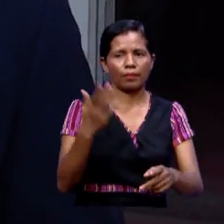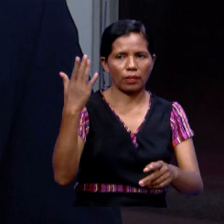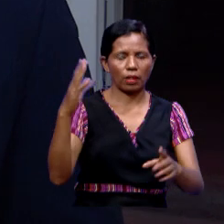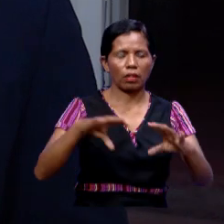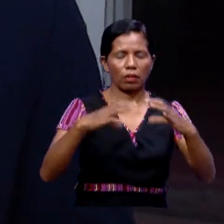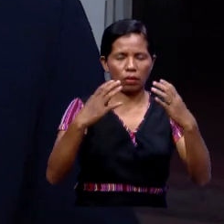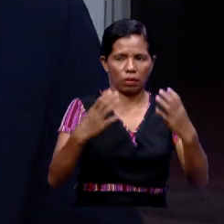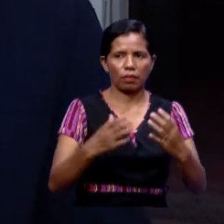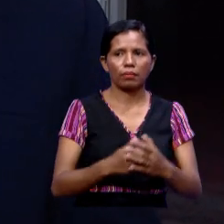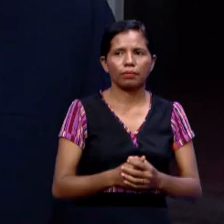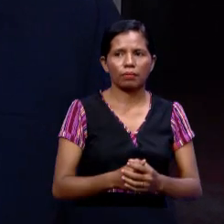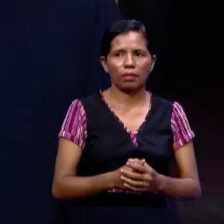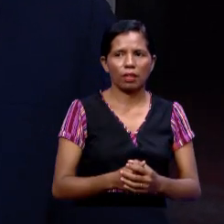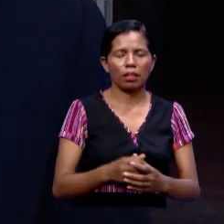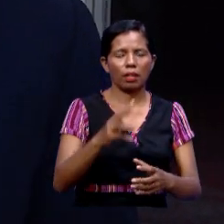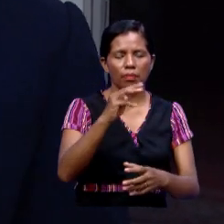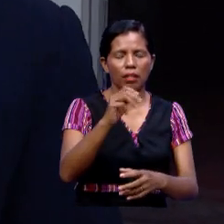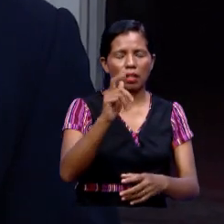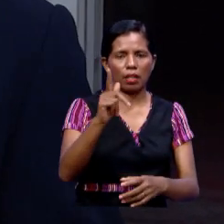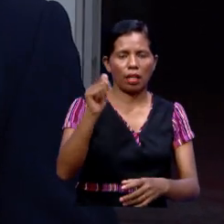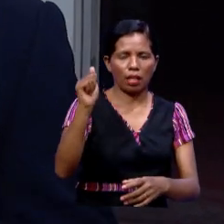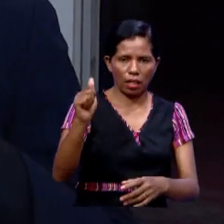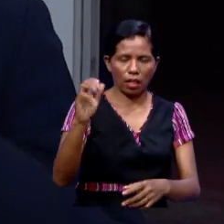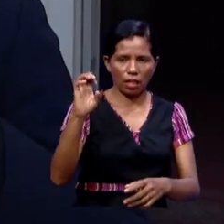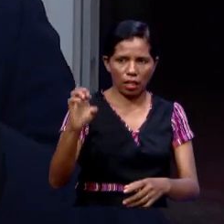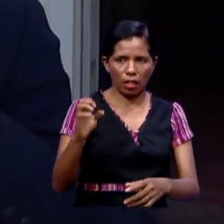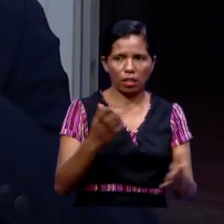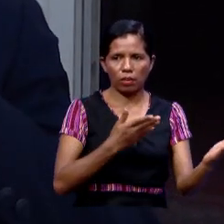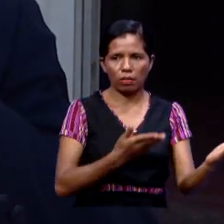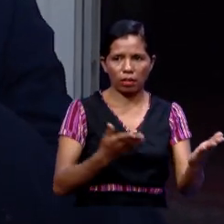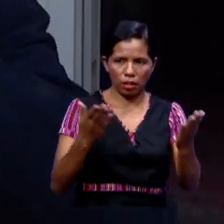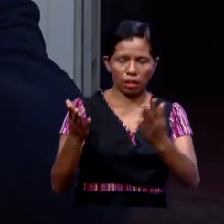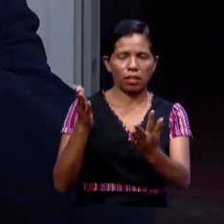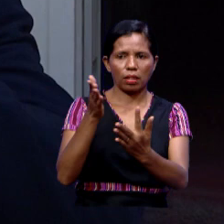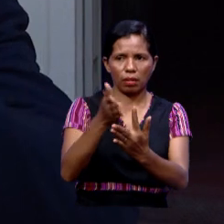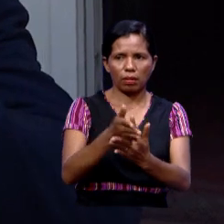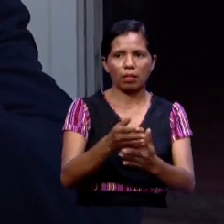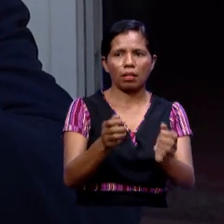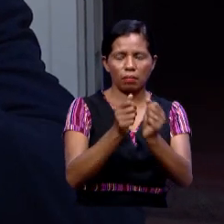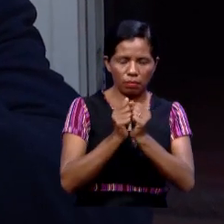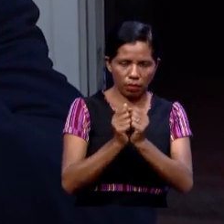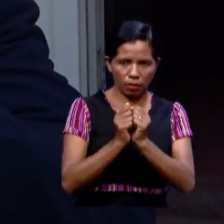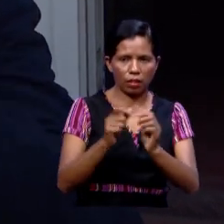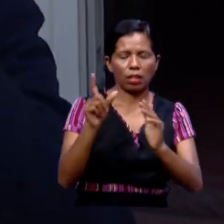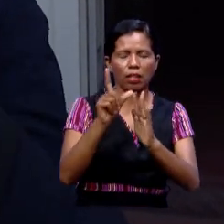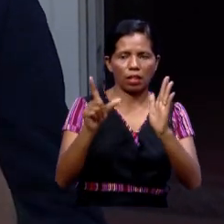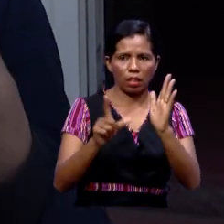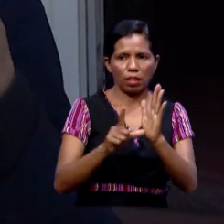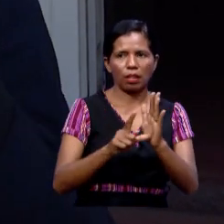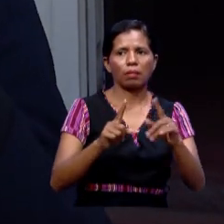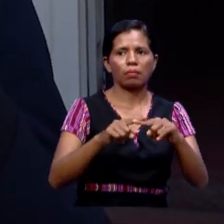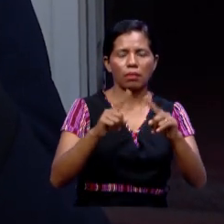ita ia si hela mekai pa hira mekai lori tama hansa uhin da kida ne mai hamutu ko leida ne mai